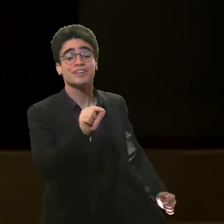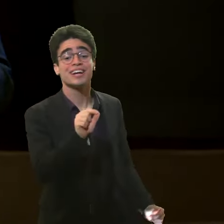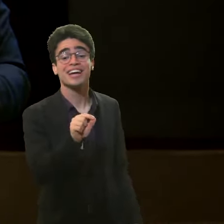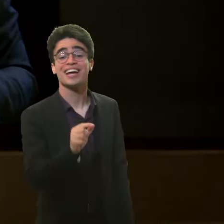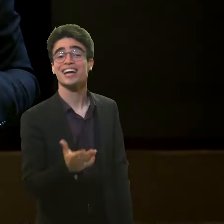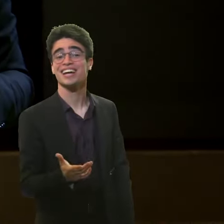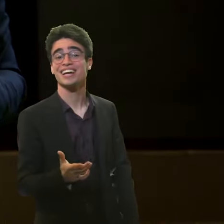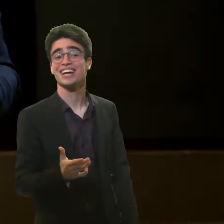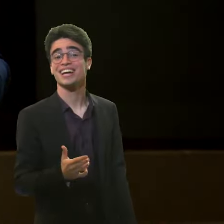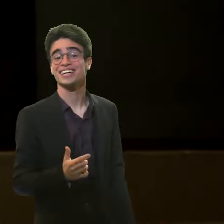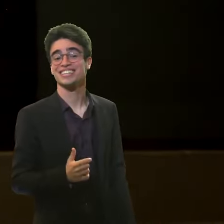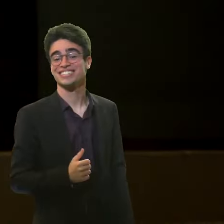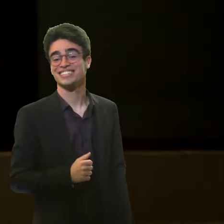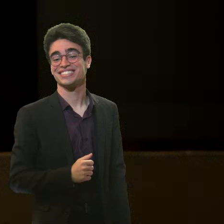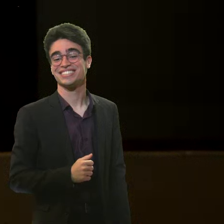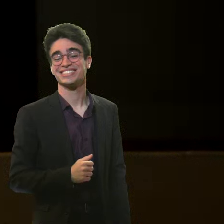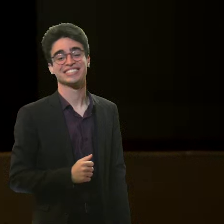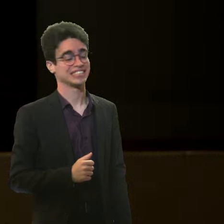sabe?